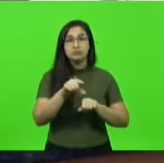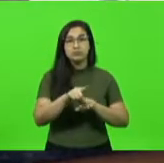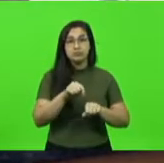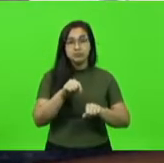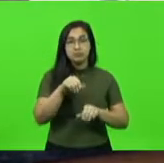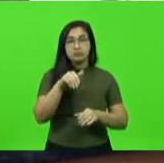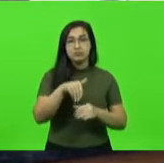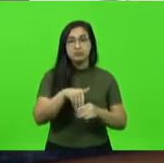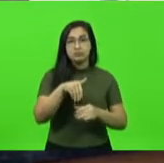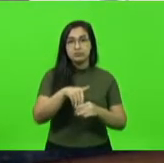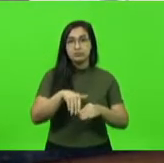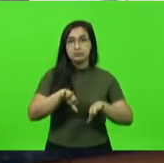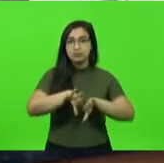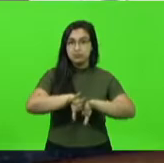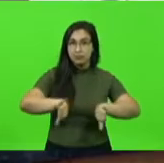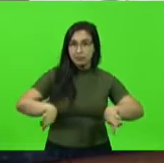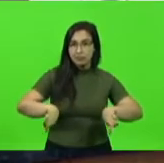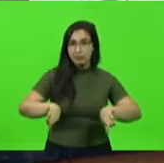votação em separado também.